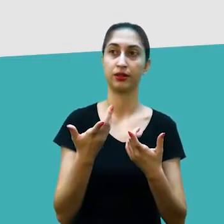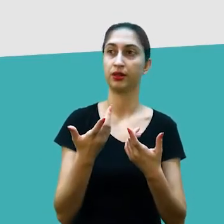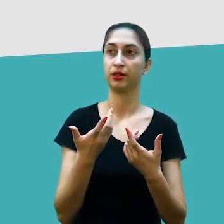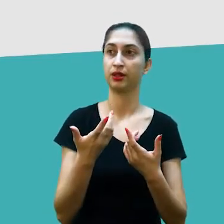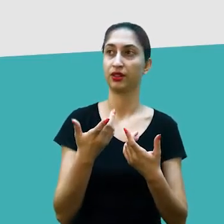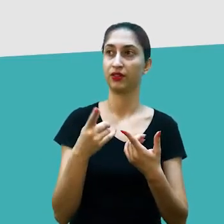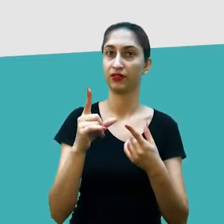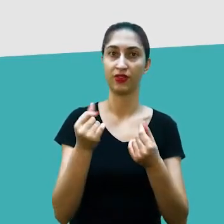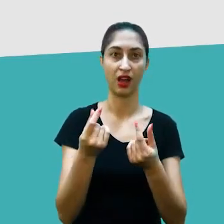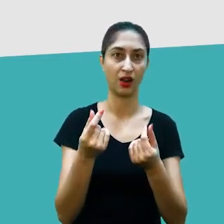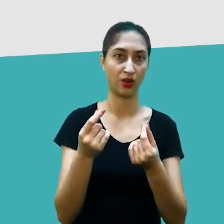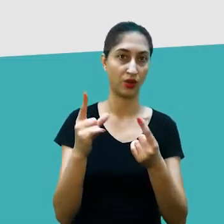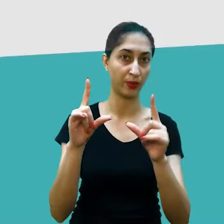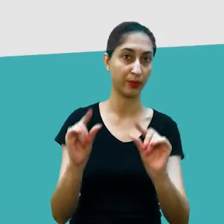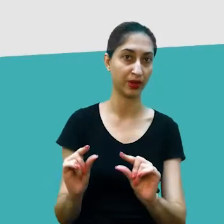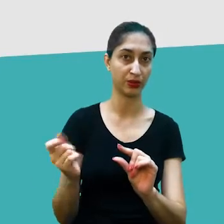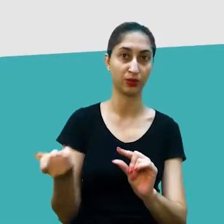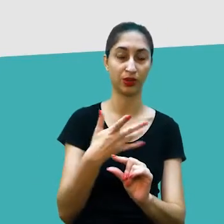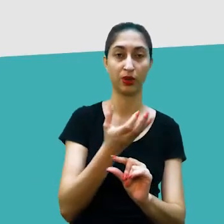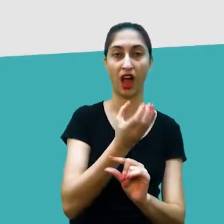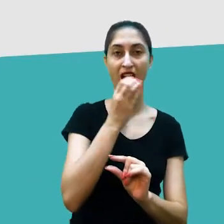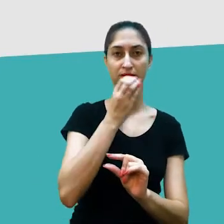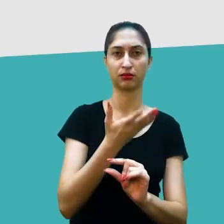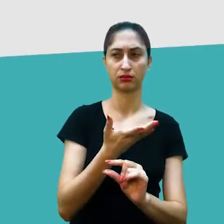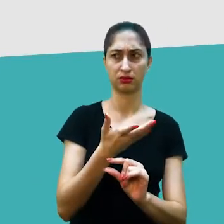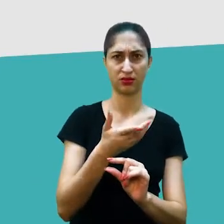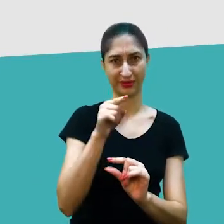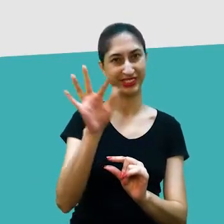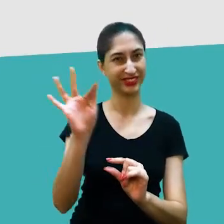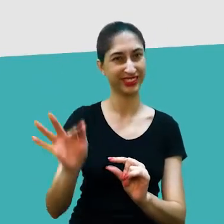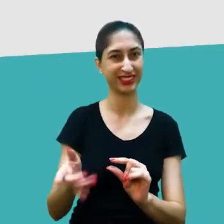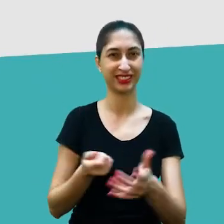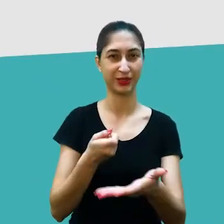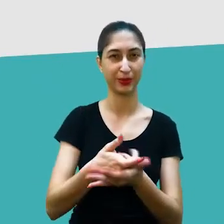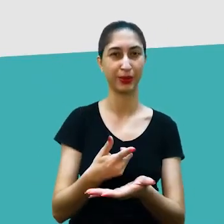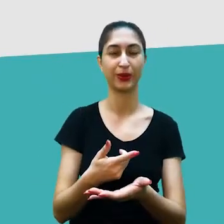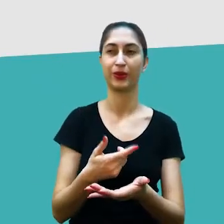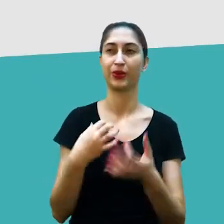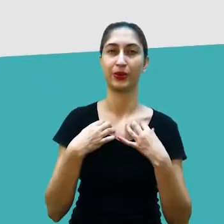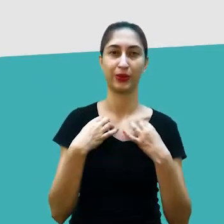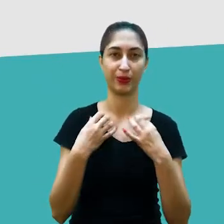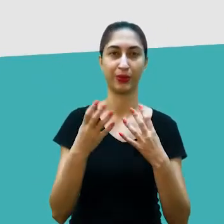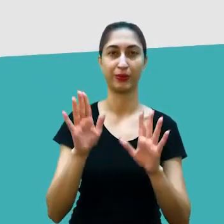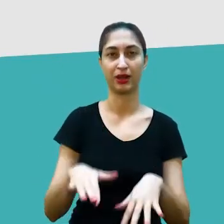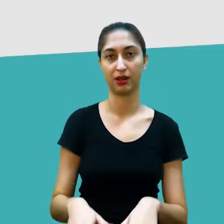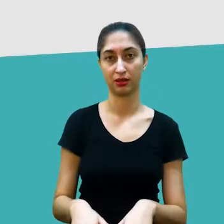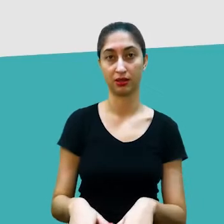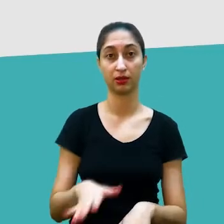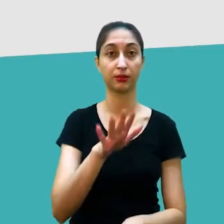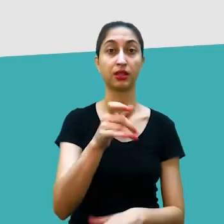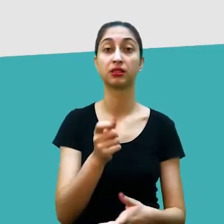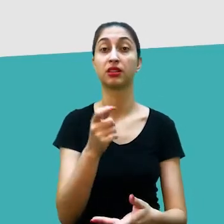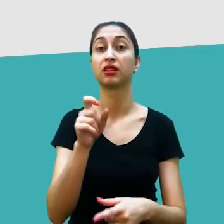quem está pagando essa conta? Você, de certa forma, está feliz porque você está conseguindo comprar uma roupa muito barata, mas